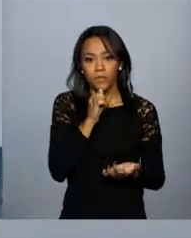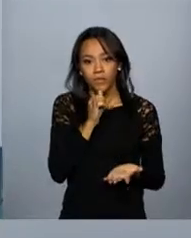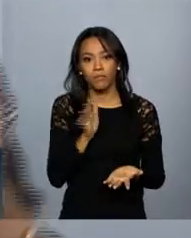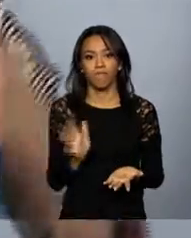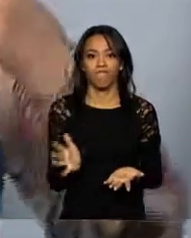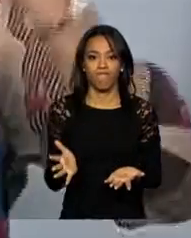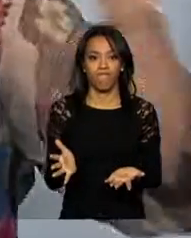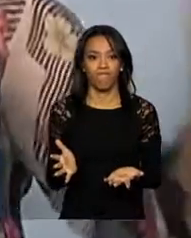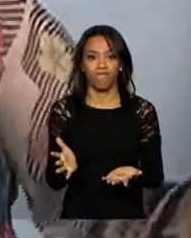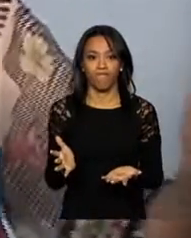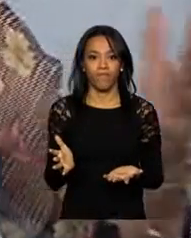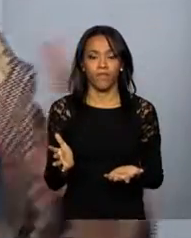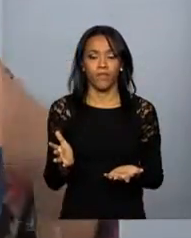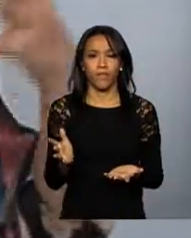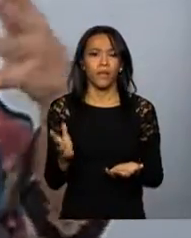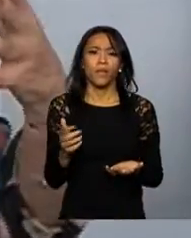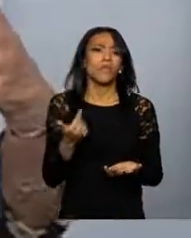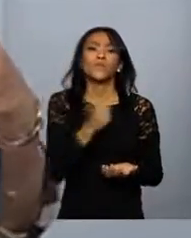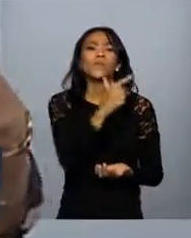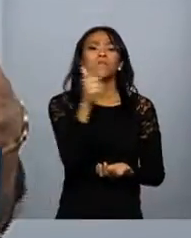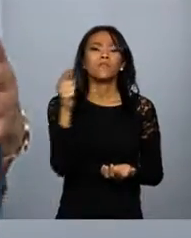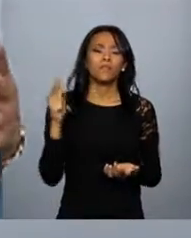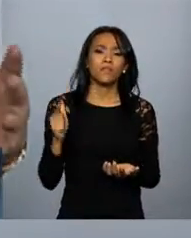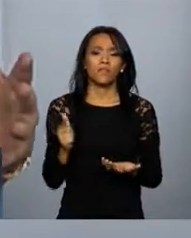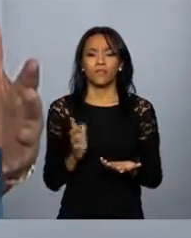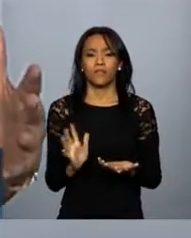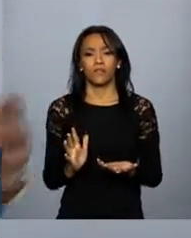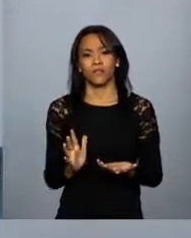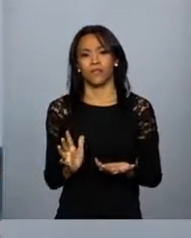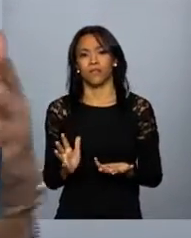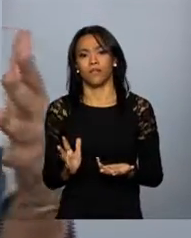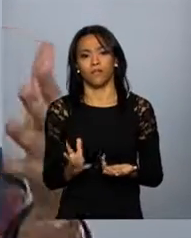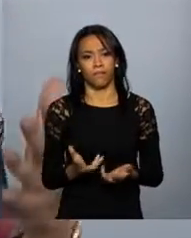nenhum retrospecto, não tinha nenhuma